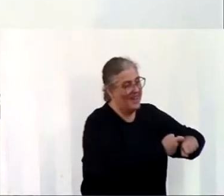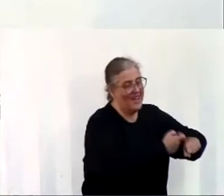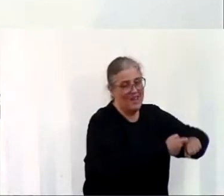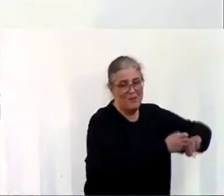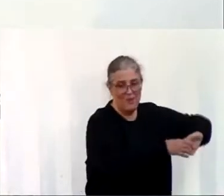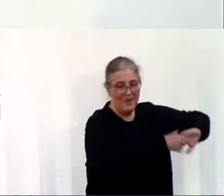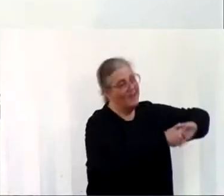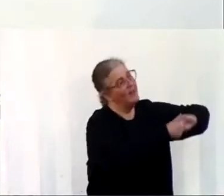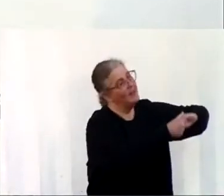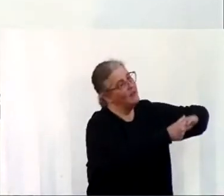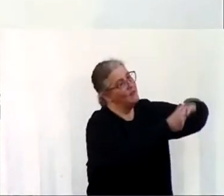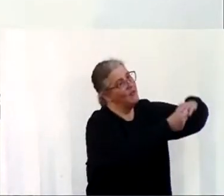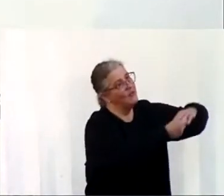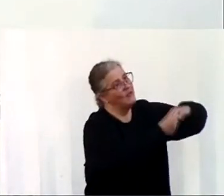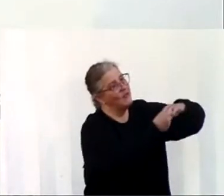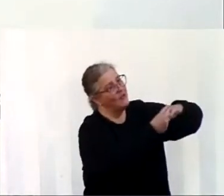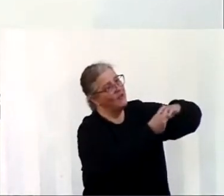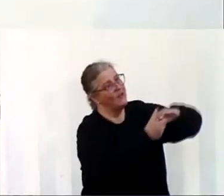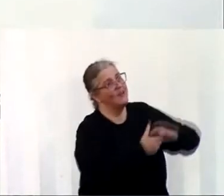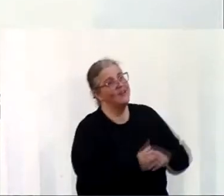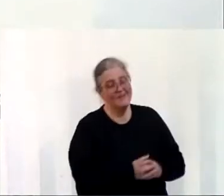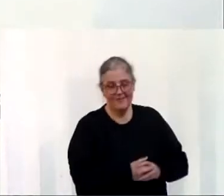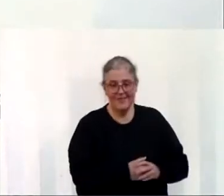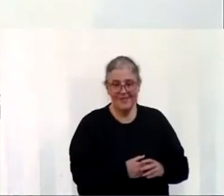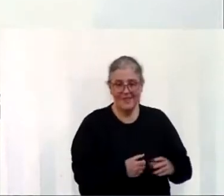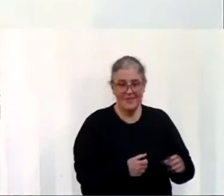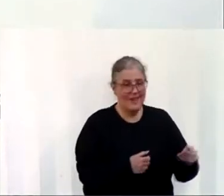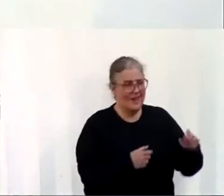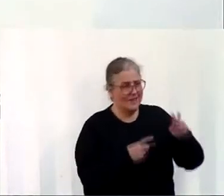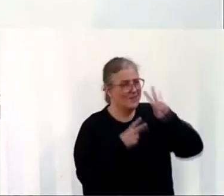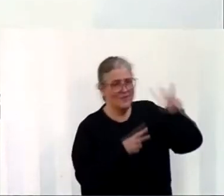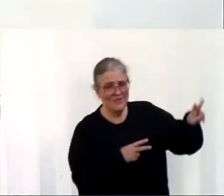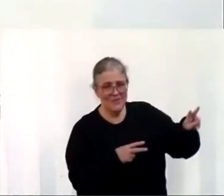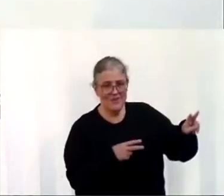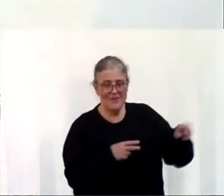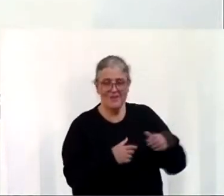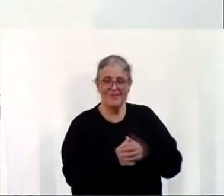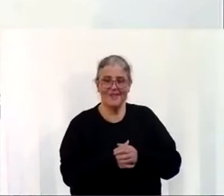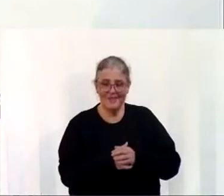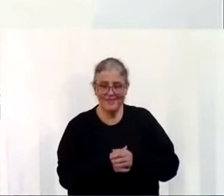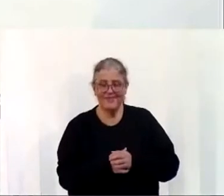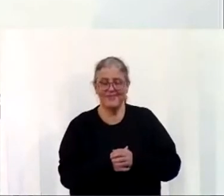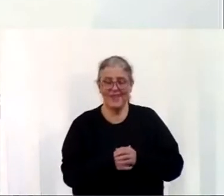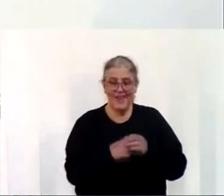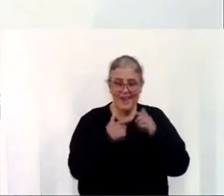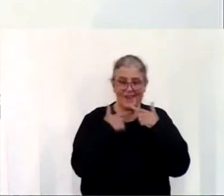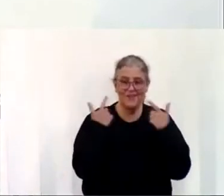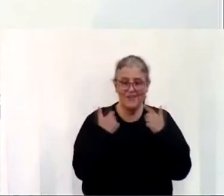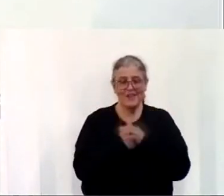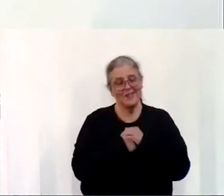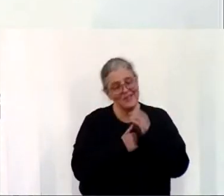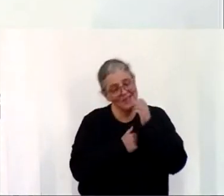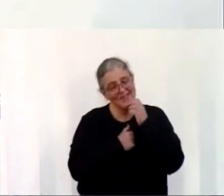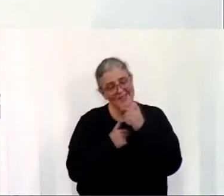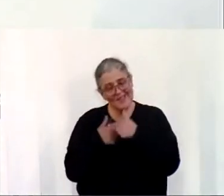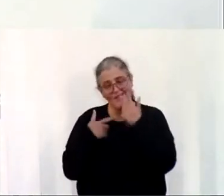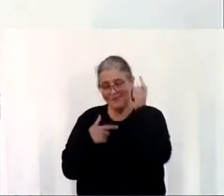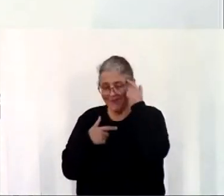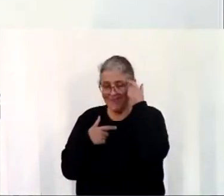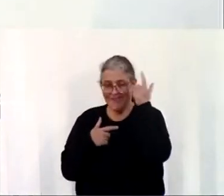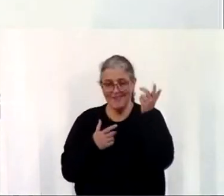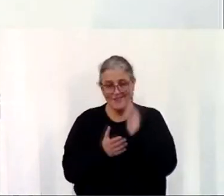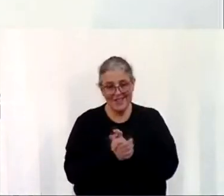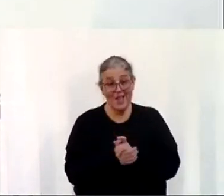num tom um pouco cético, dizendo: no começo é meu bem, no futuro é briga por